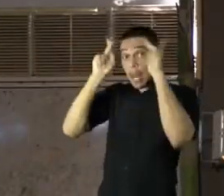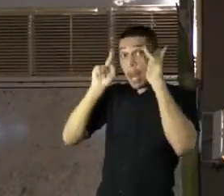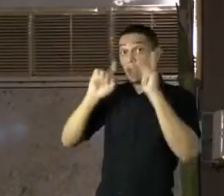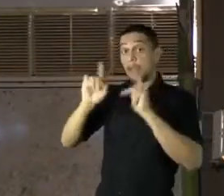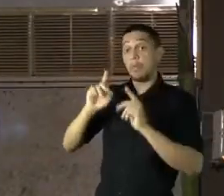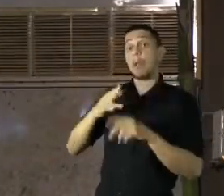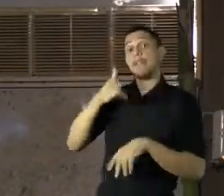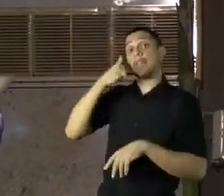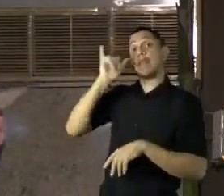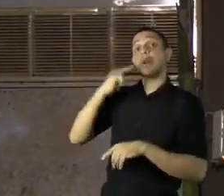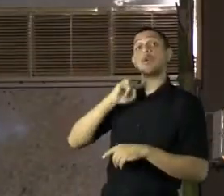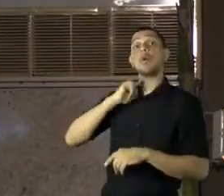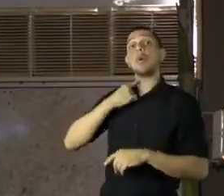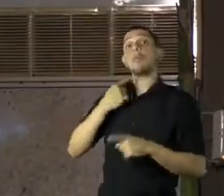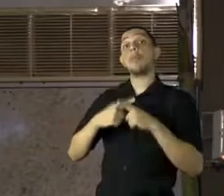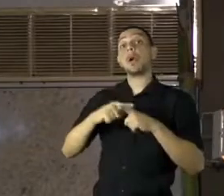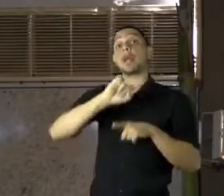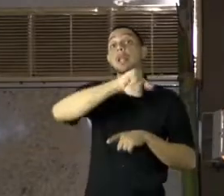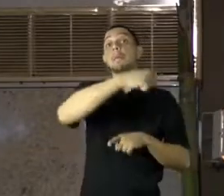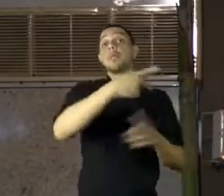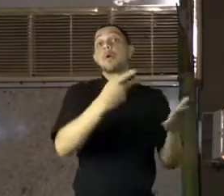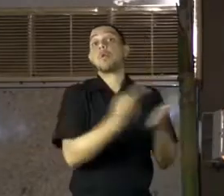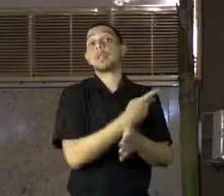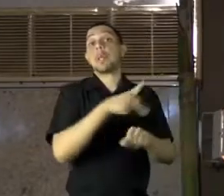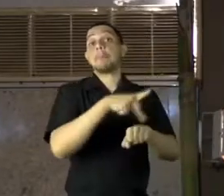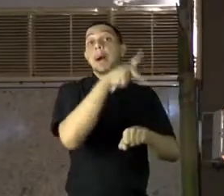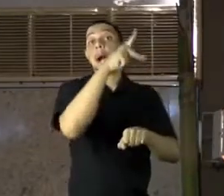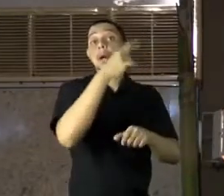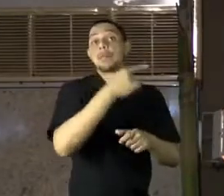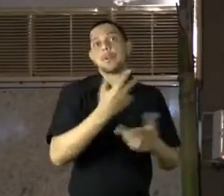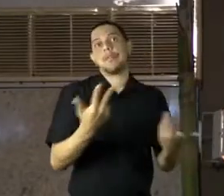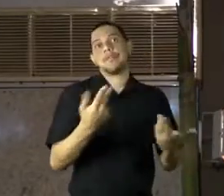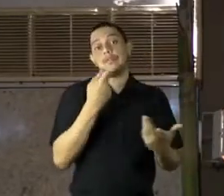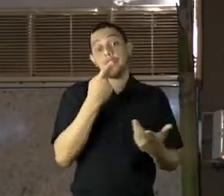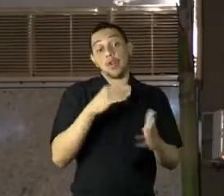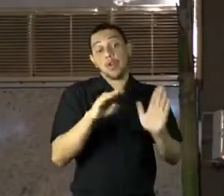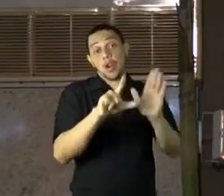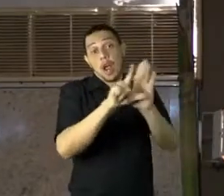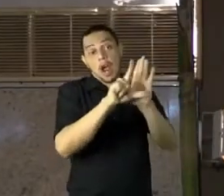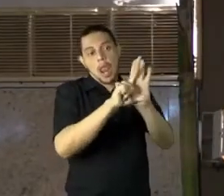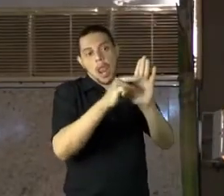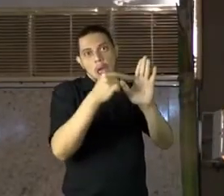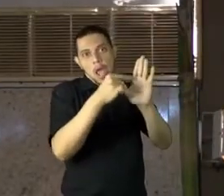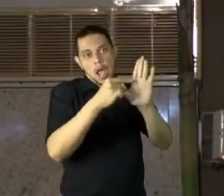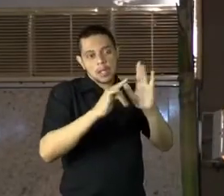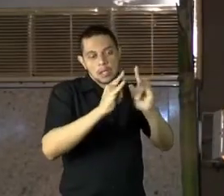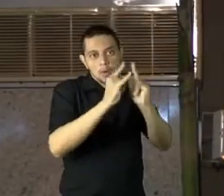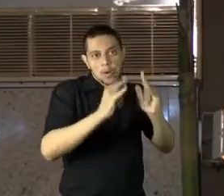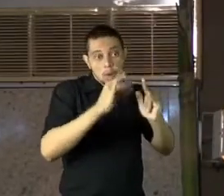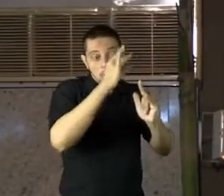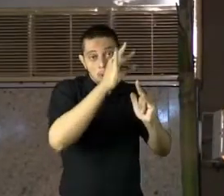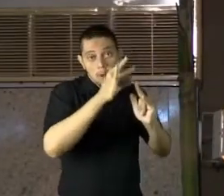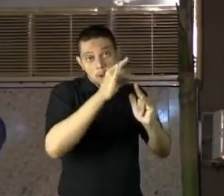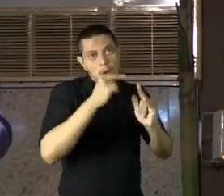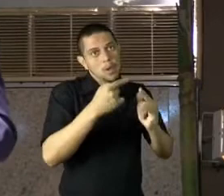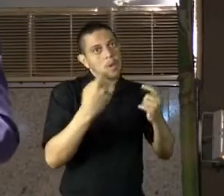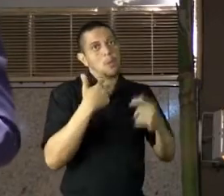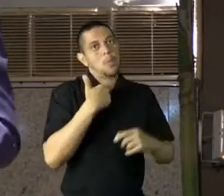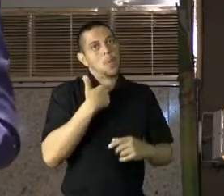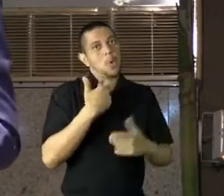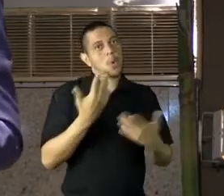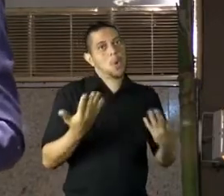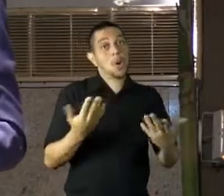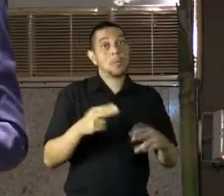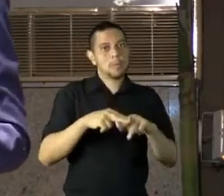participar da páscoa e não podiam estar contaminados segundo as leis cerimoniais que eles preconizavam então eram